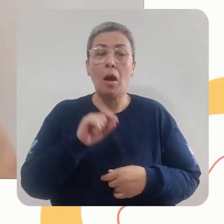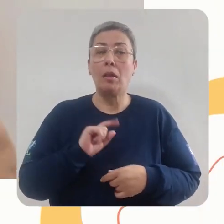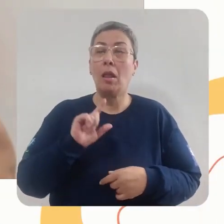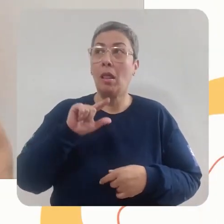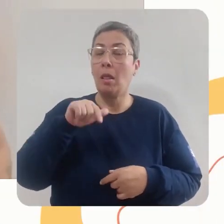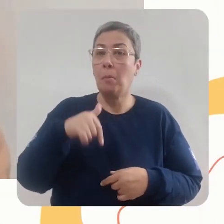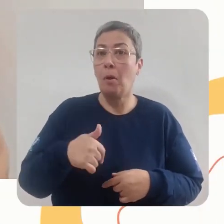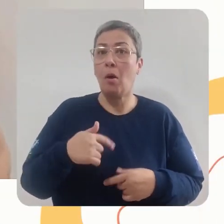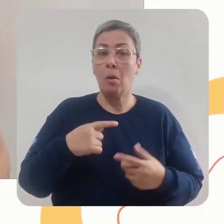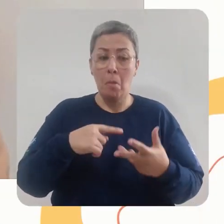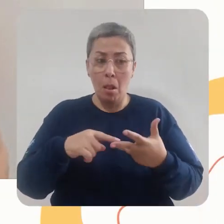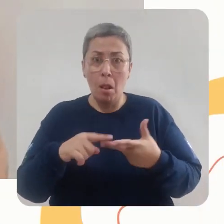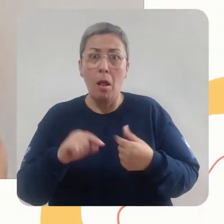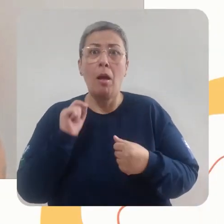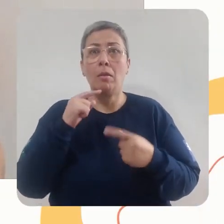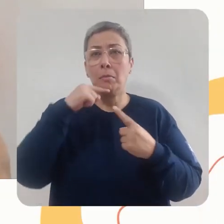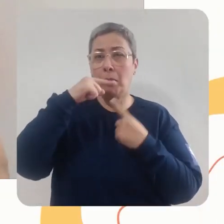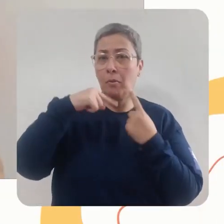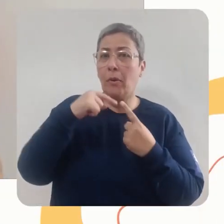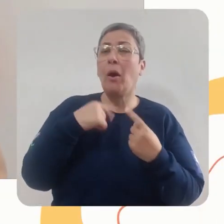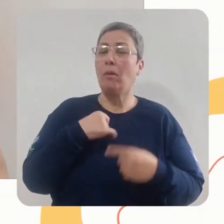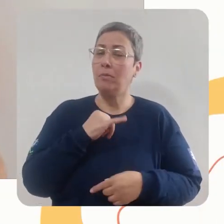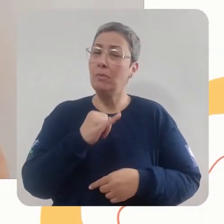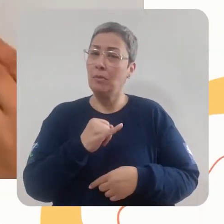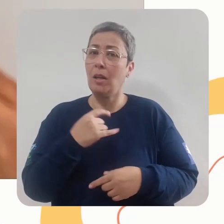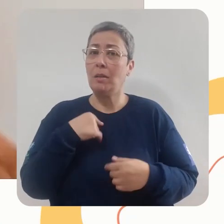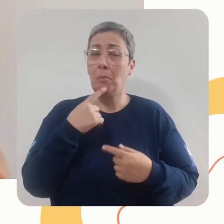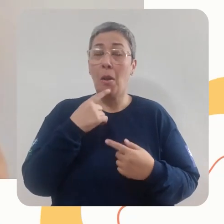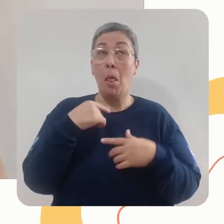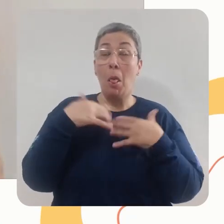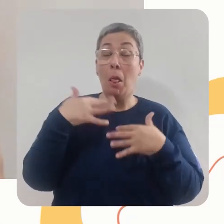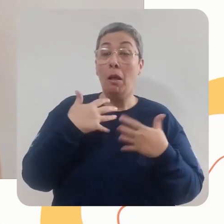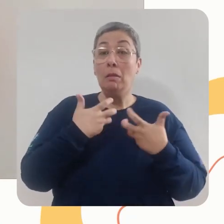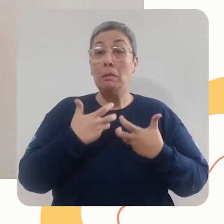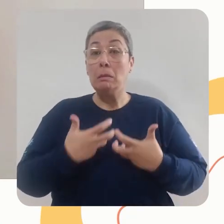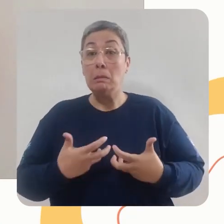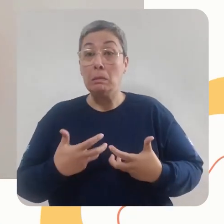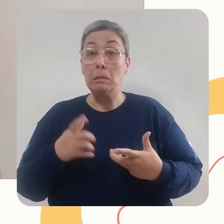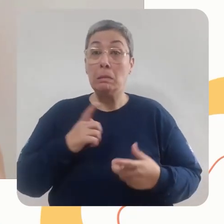Gente, depois de tanto trava-línguas, eu confesso para você que a minha língua está